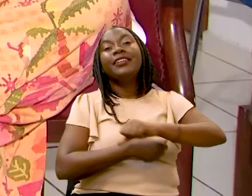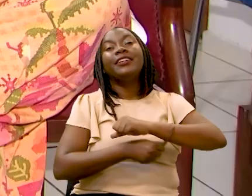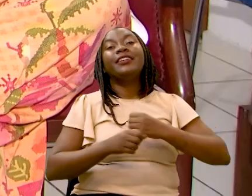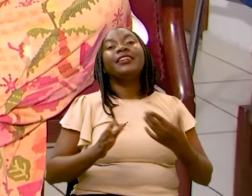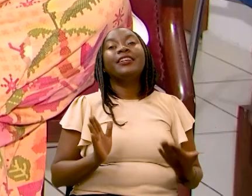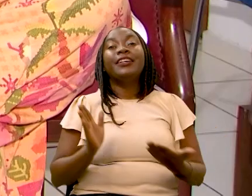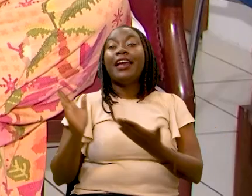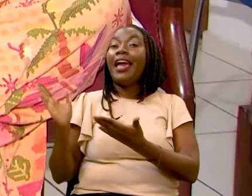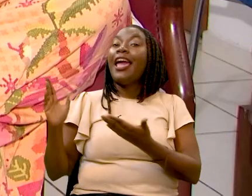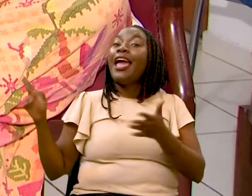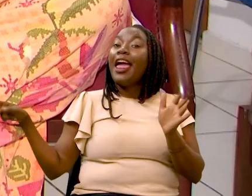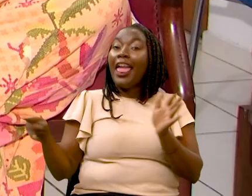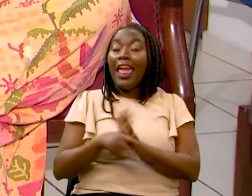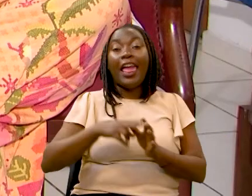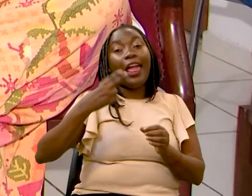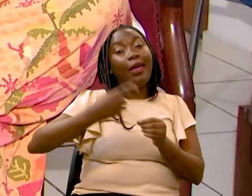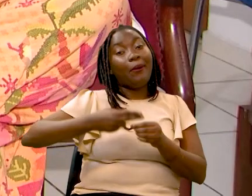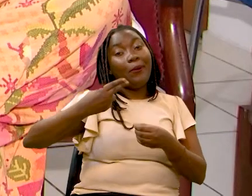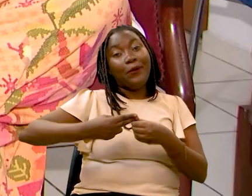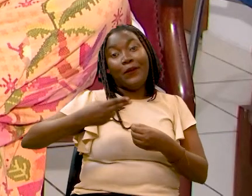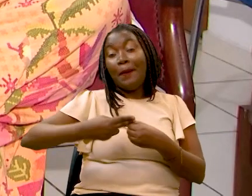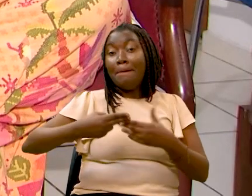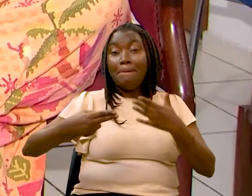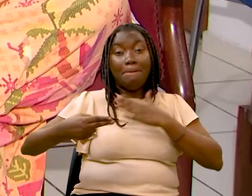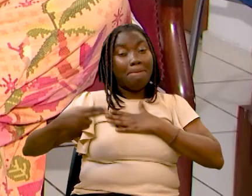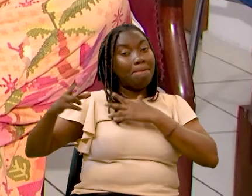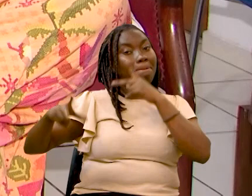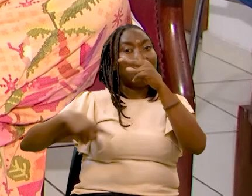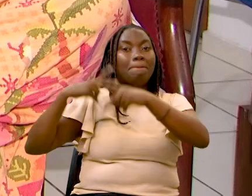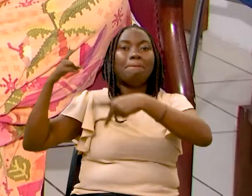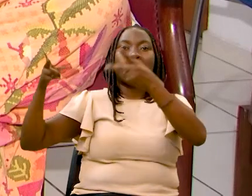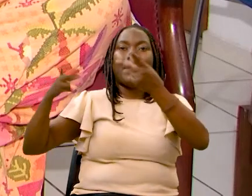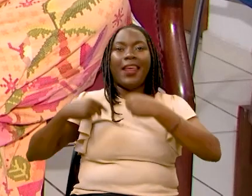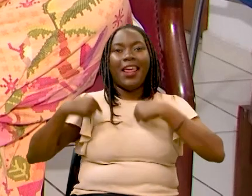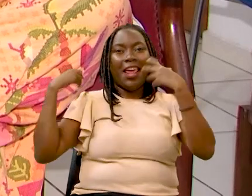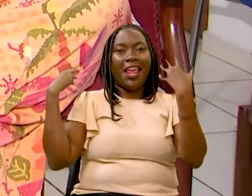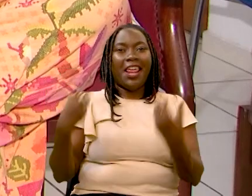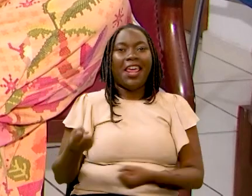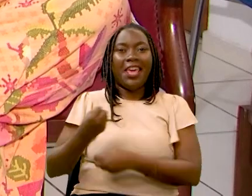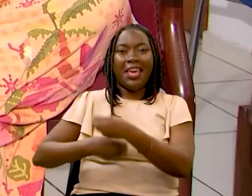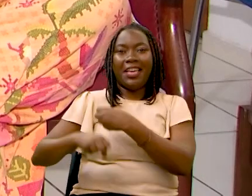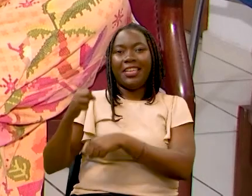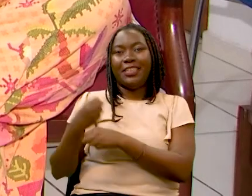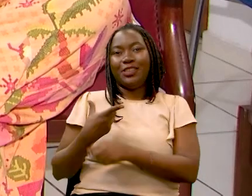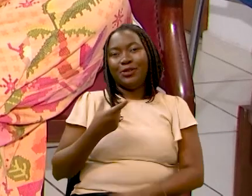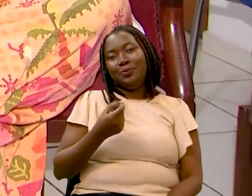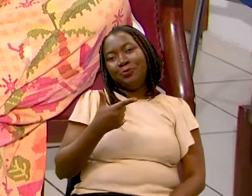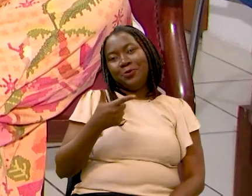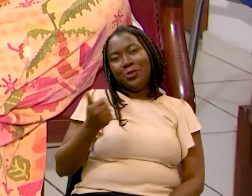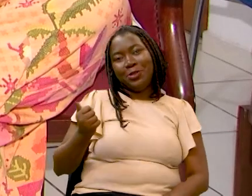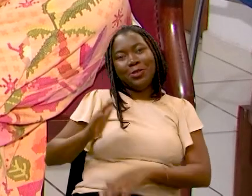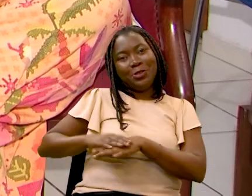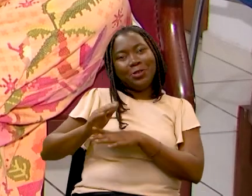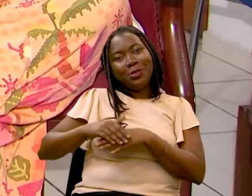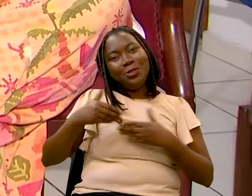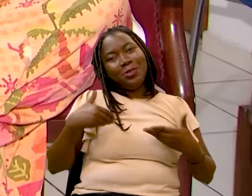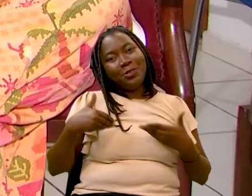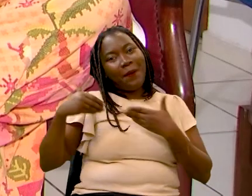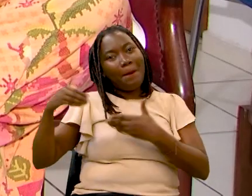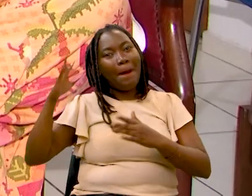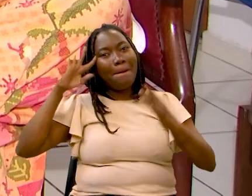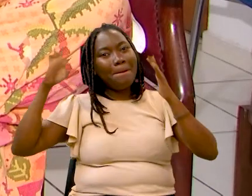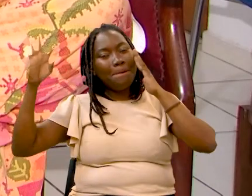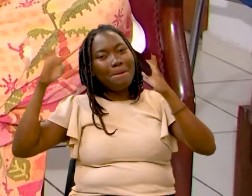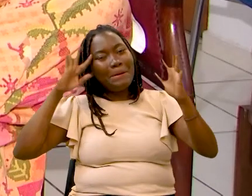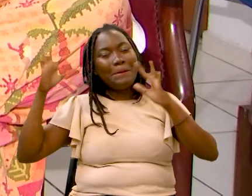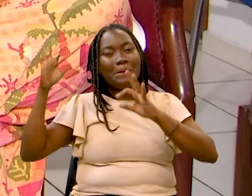dele. Sim. E esse aqui é um livro da Unicamp, que também para mim foi um presente, né, que eu recebi em 2021. Eu